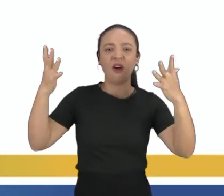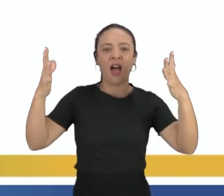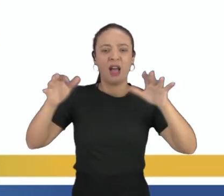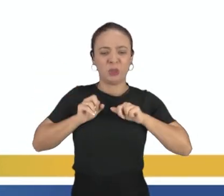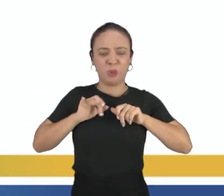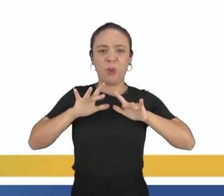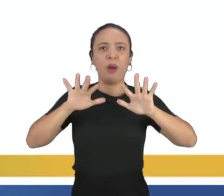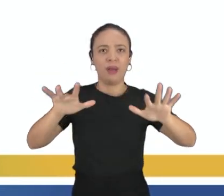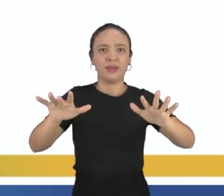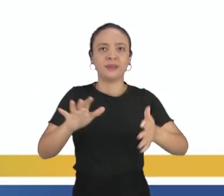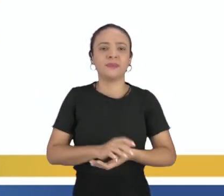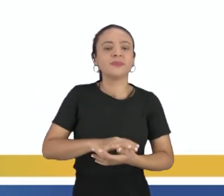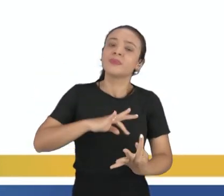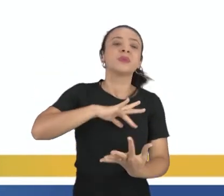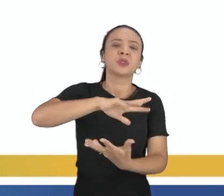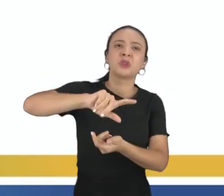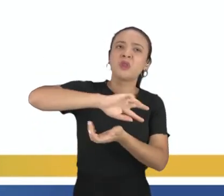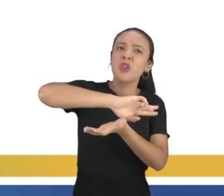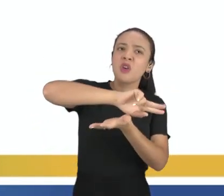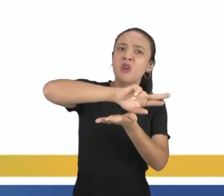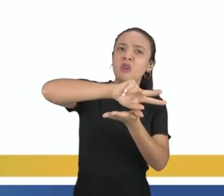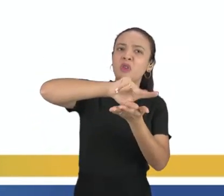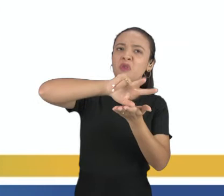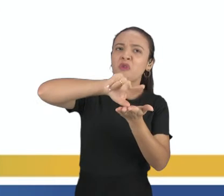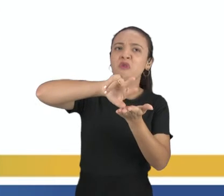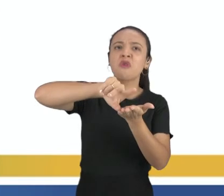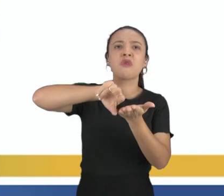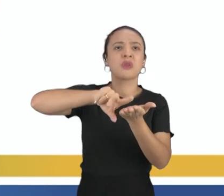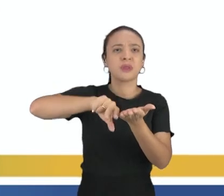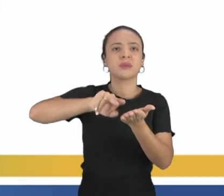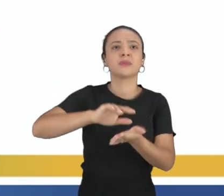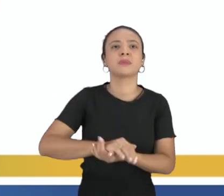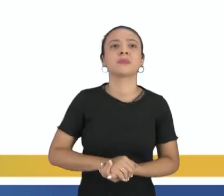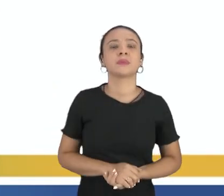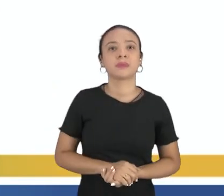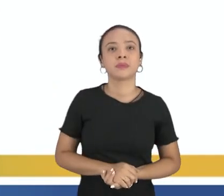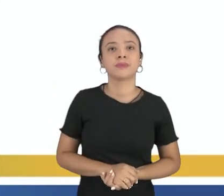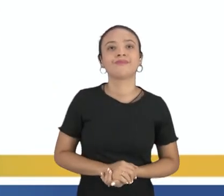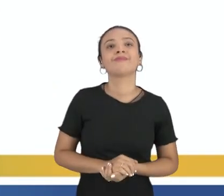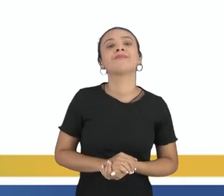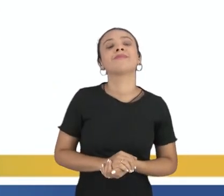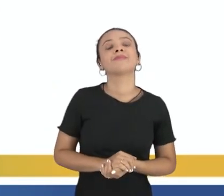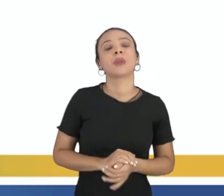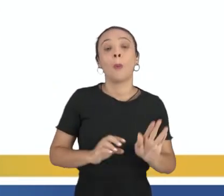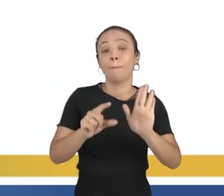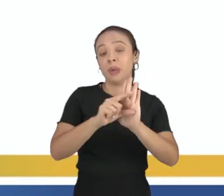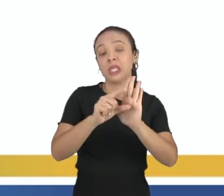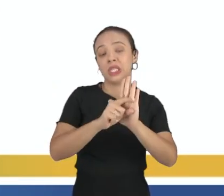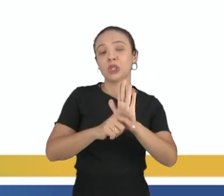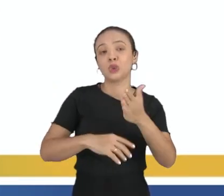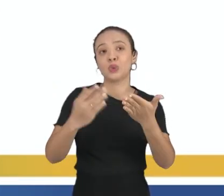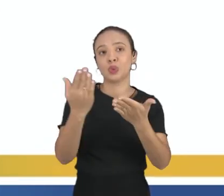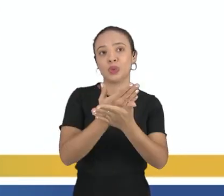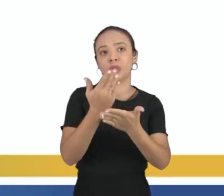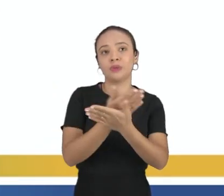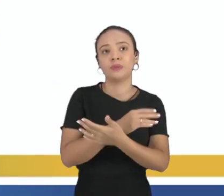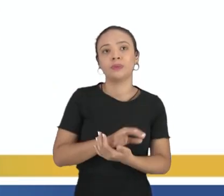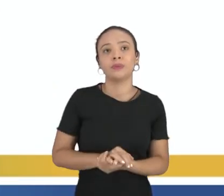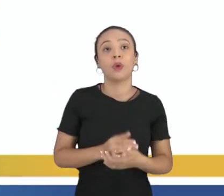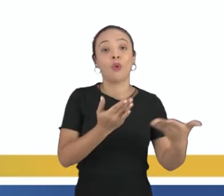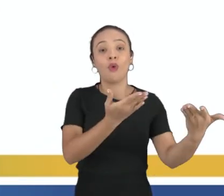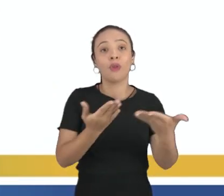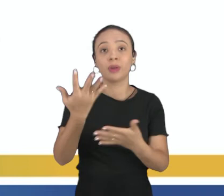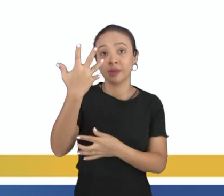multiplique-se. Mundo variado, mundo múltiplo, multimundo. Trecho do livro Multimundo. É ao convidar